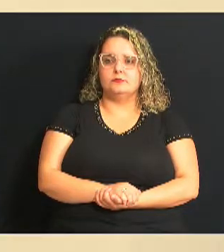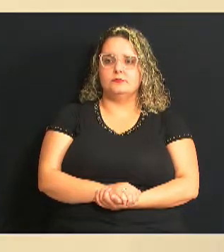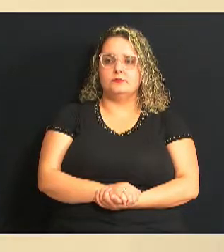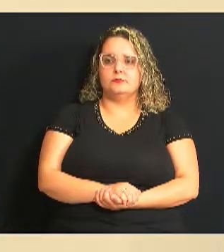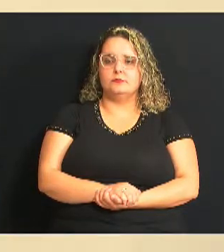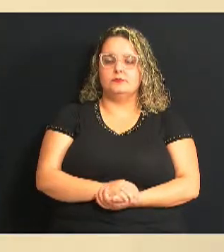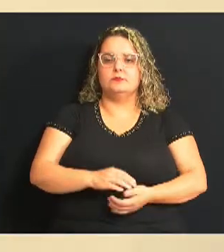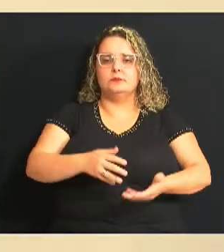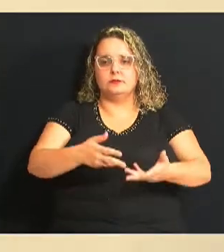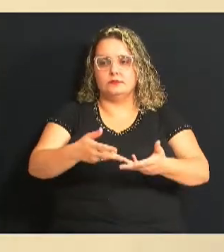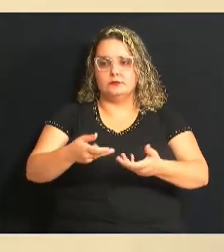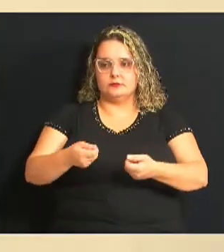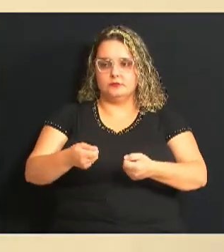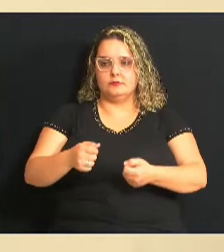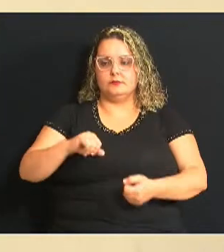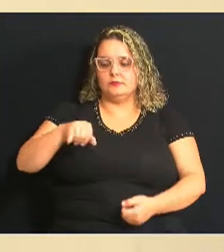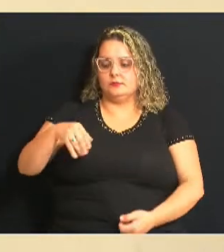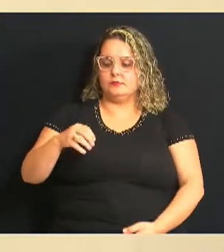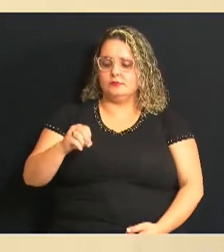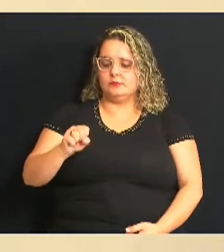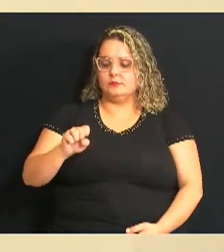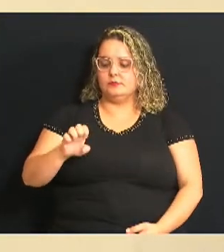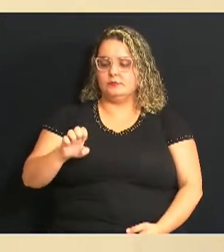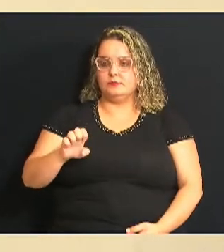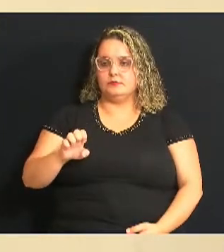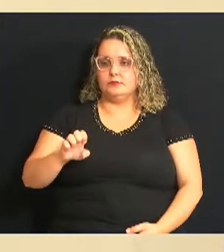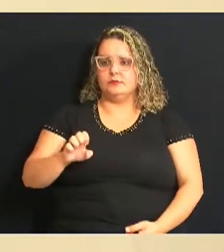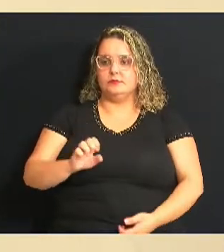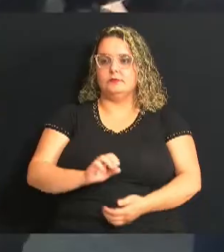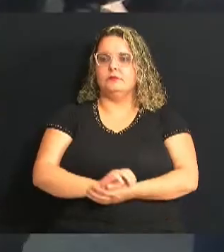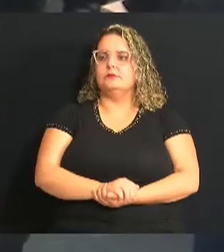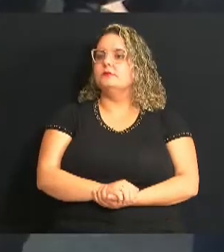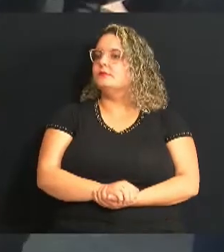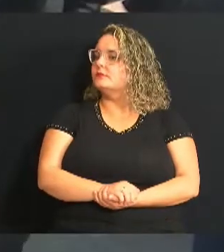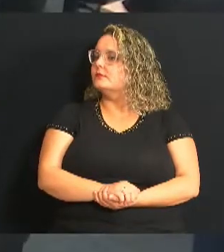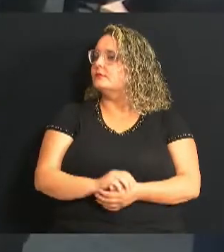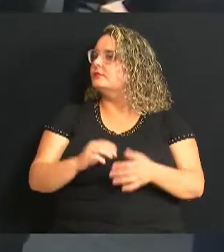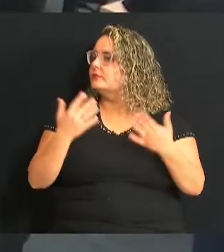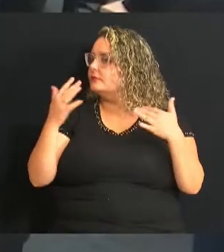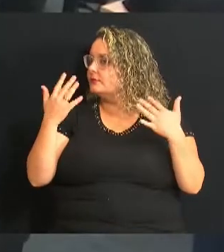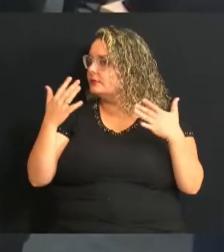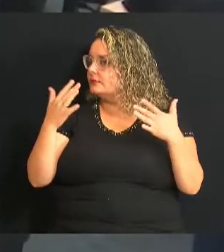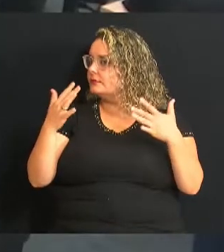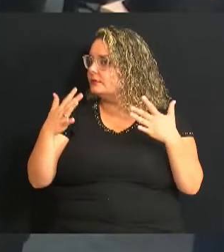Convidamos ainda José Luiz Trinquinato.